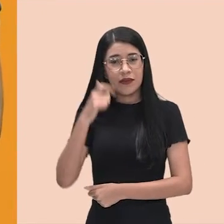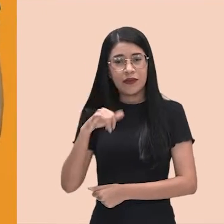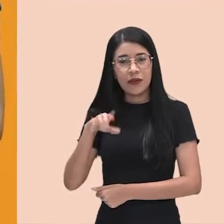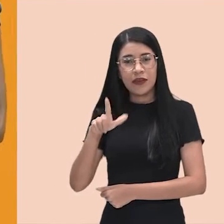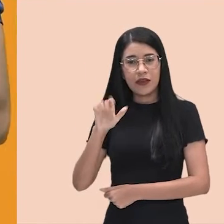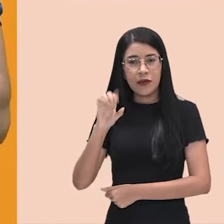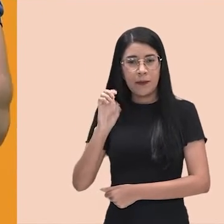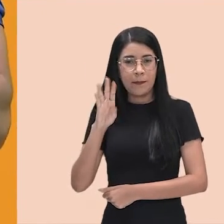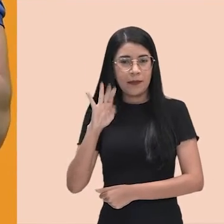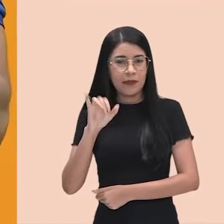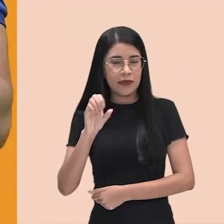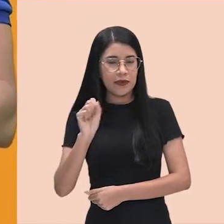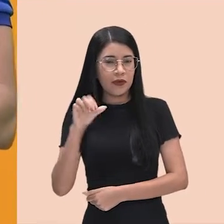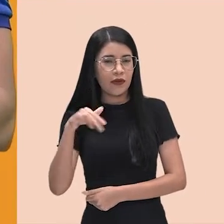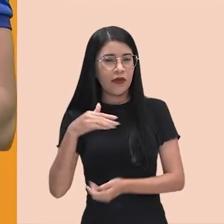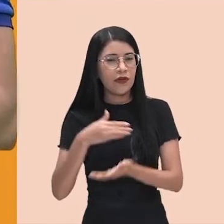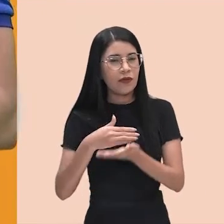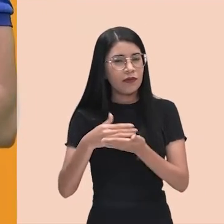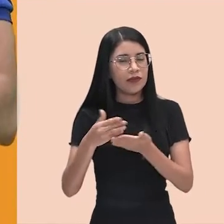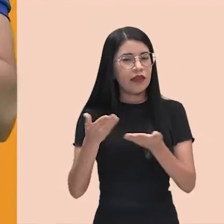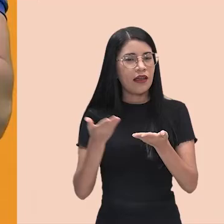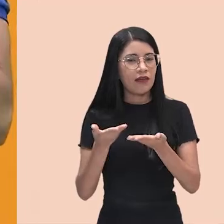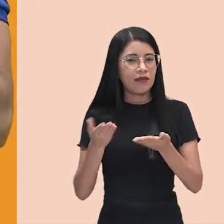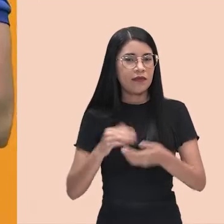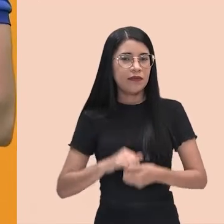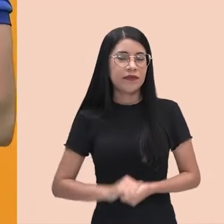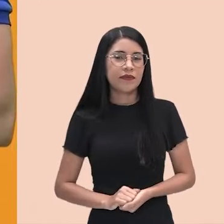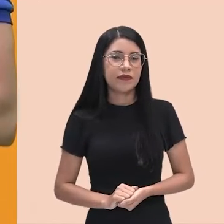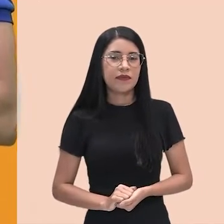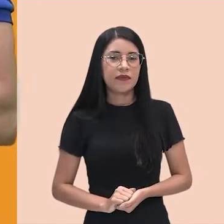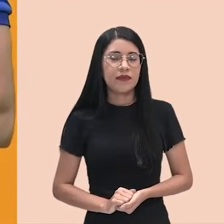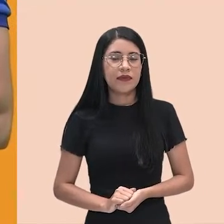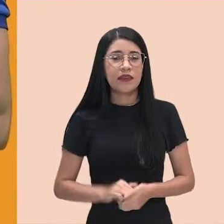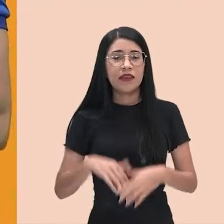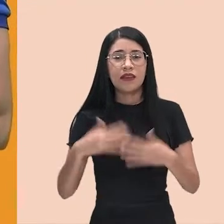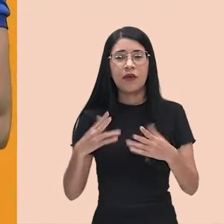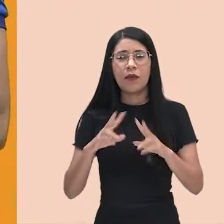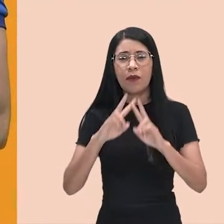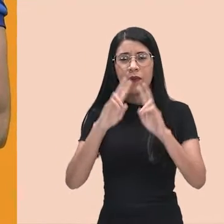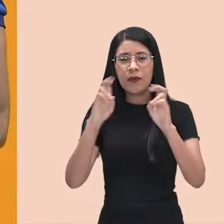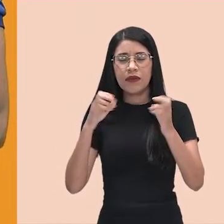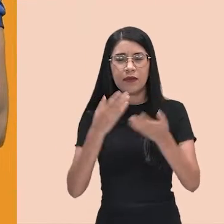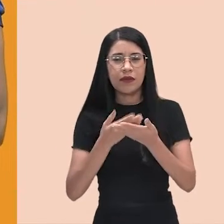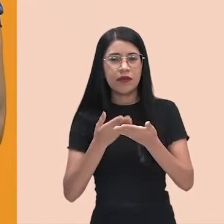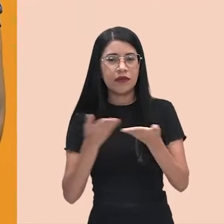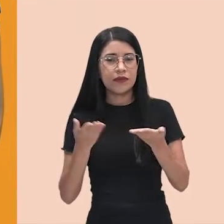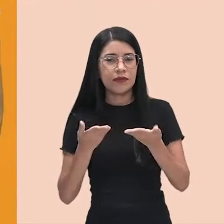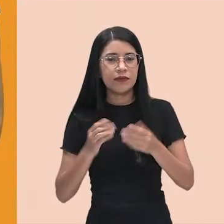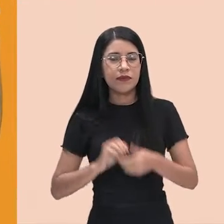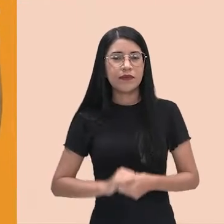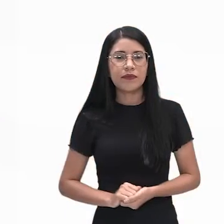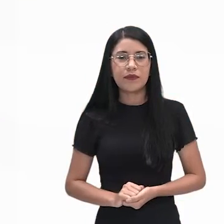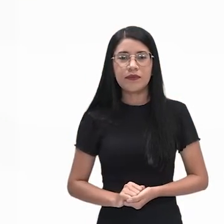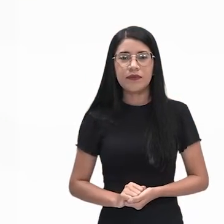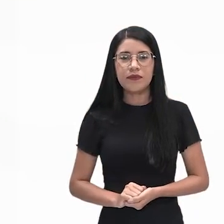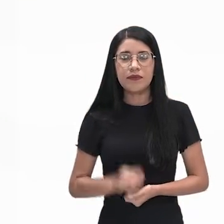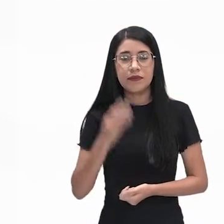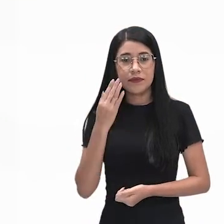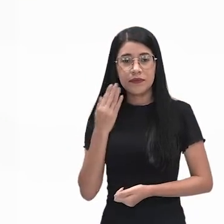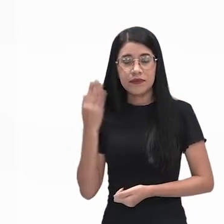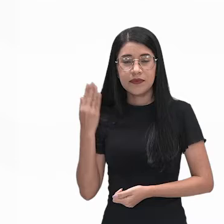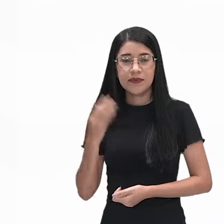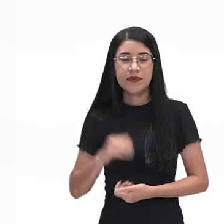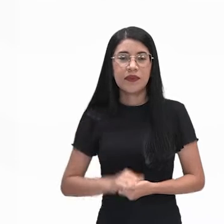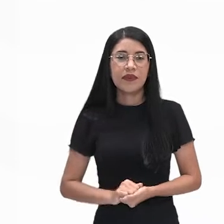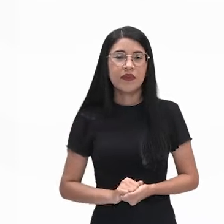do Nascimento e eu vou dar continuidade às nossas aulas. Vamos verificar qual o objeto de conhecimento da nossa aula.